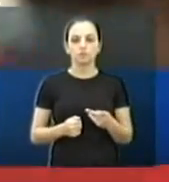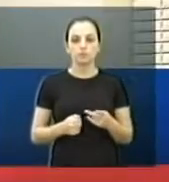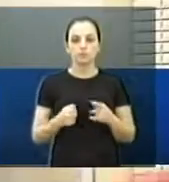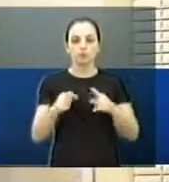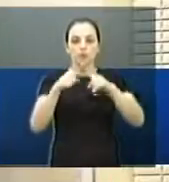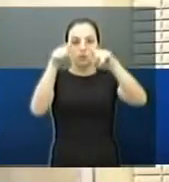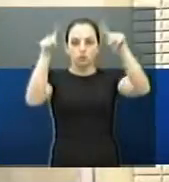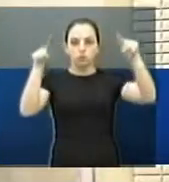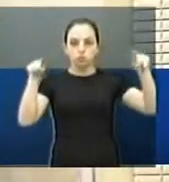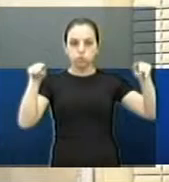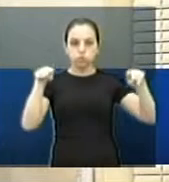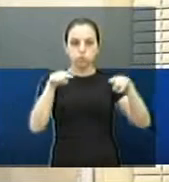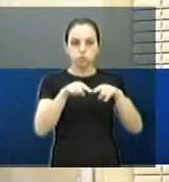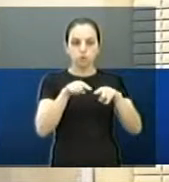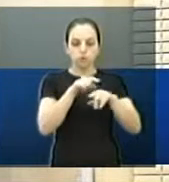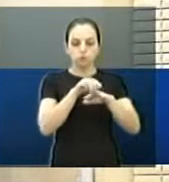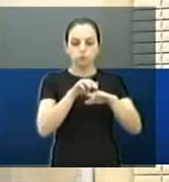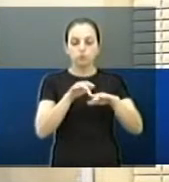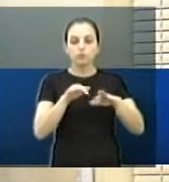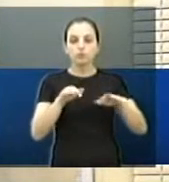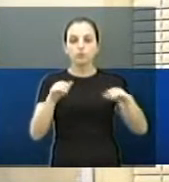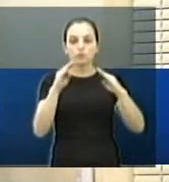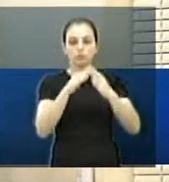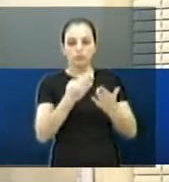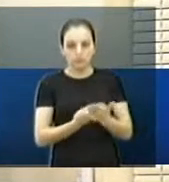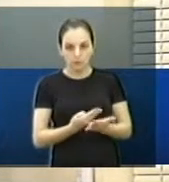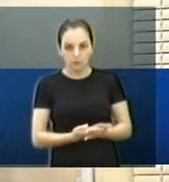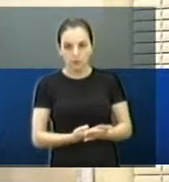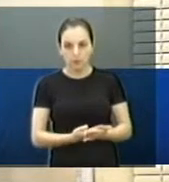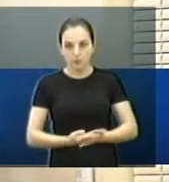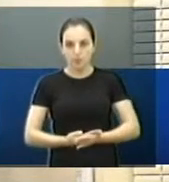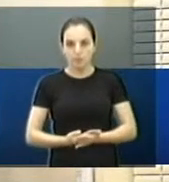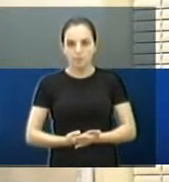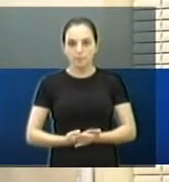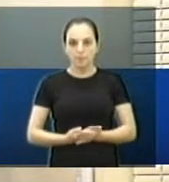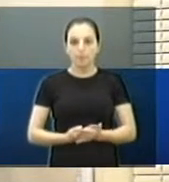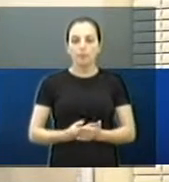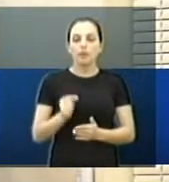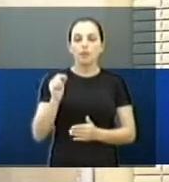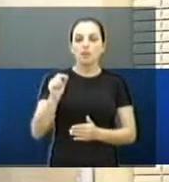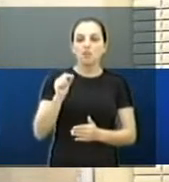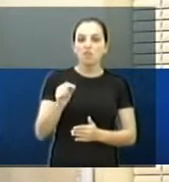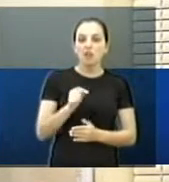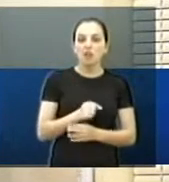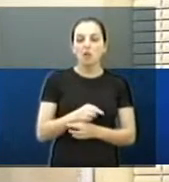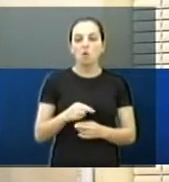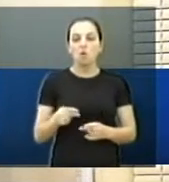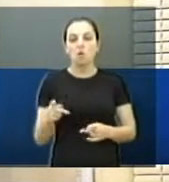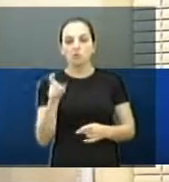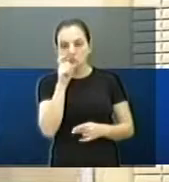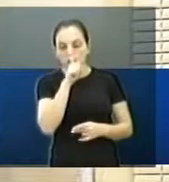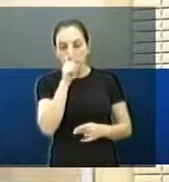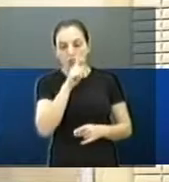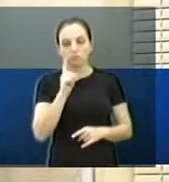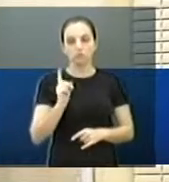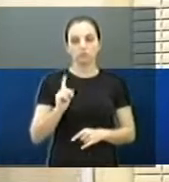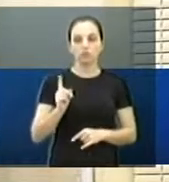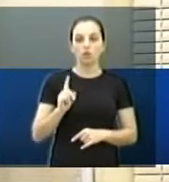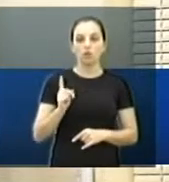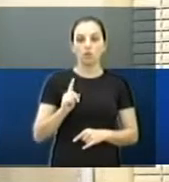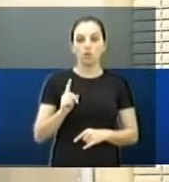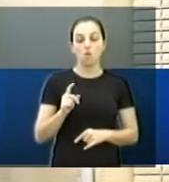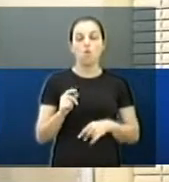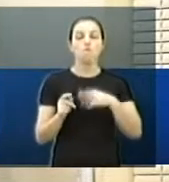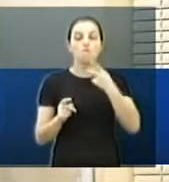a respeito das lousas digitais. E eu não falei aqui em verdade nenhuma. O que eu falei aqui foi um laudo do perito.